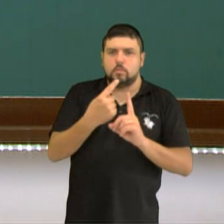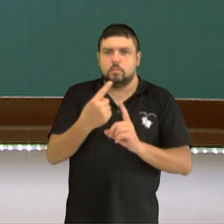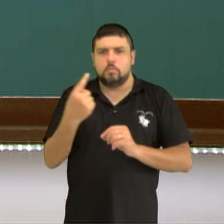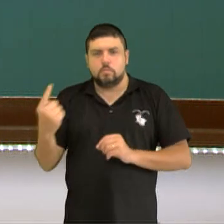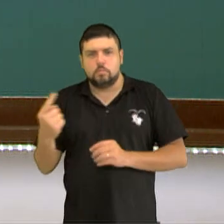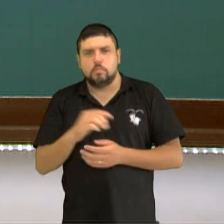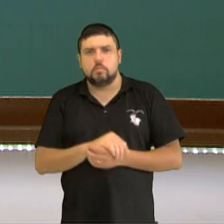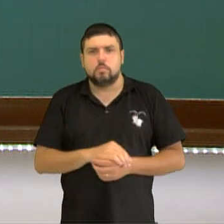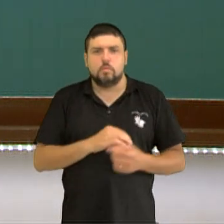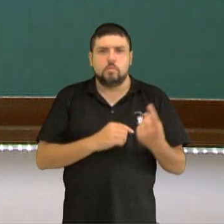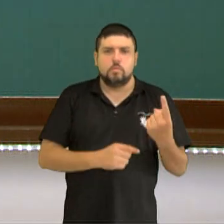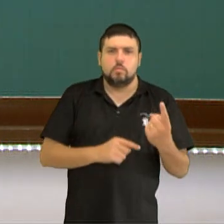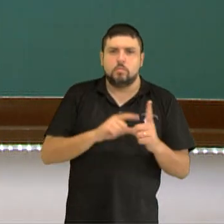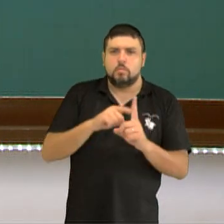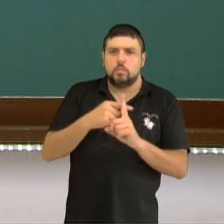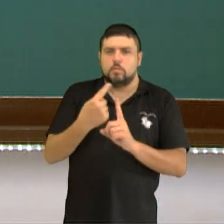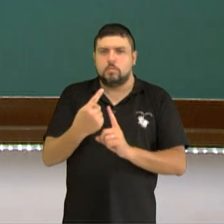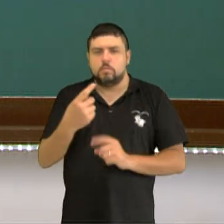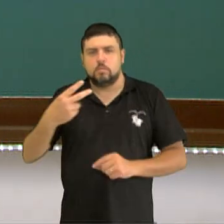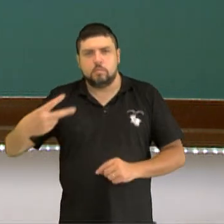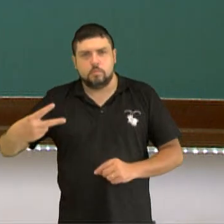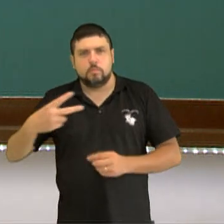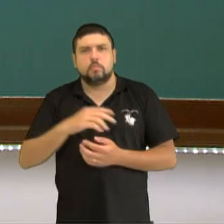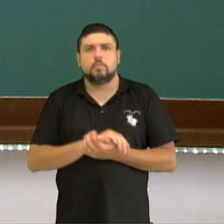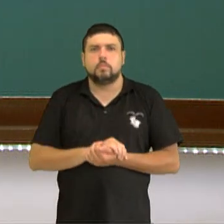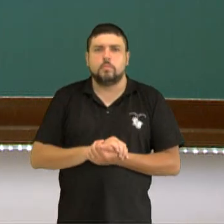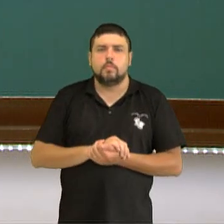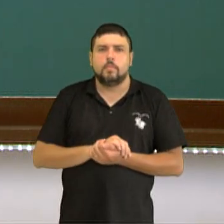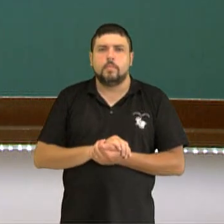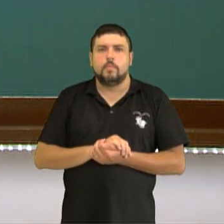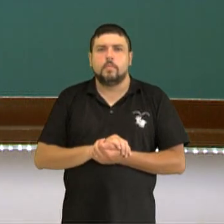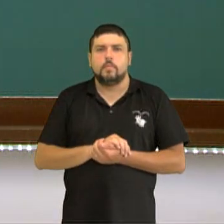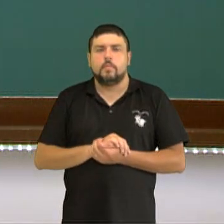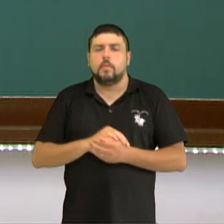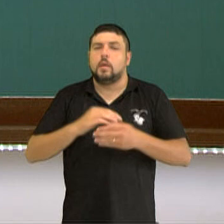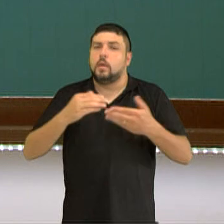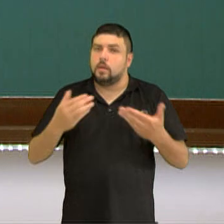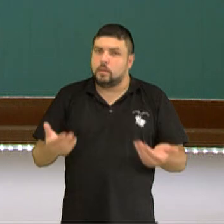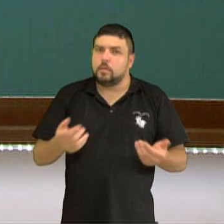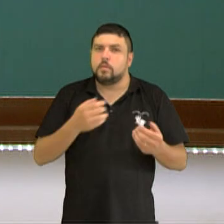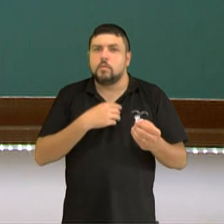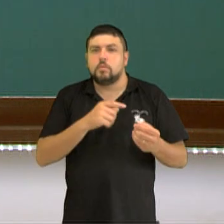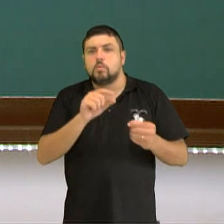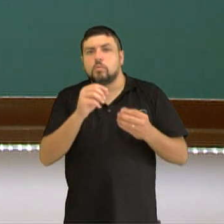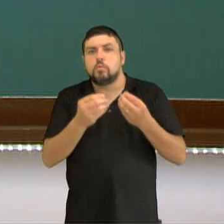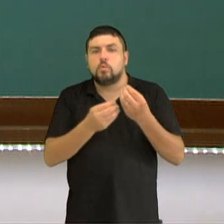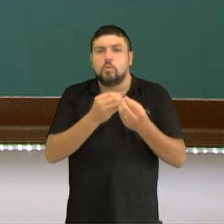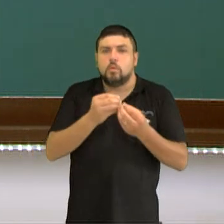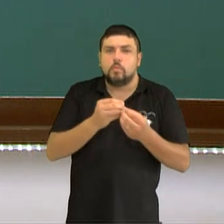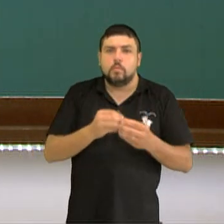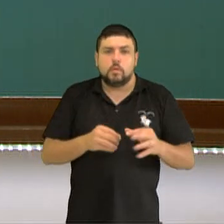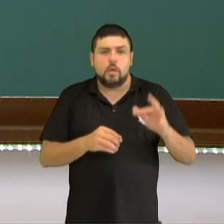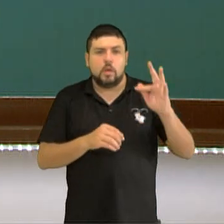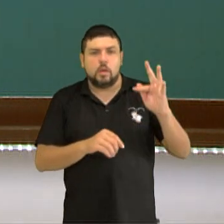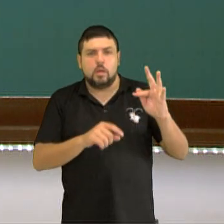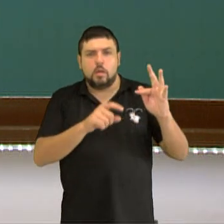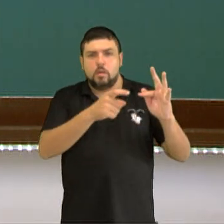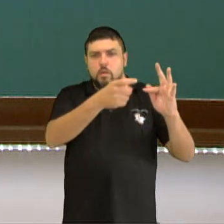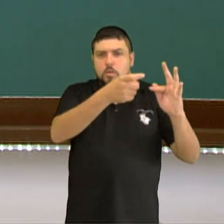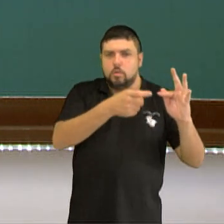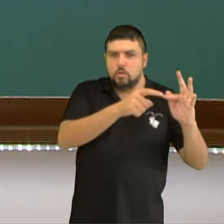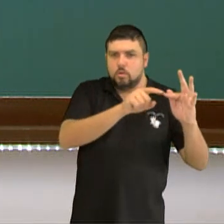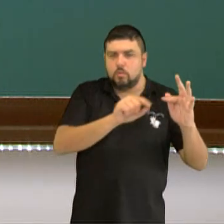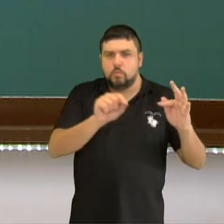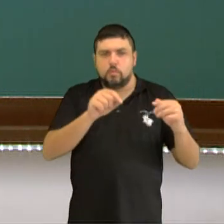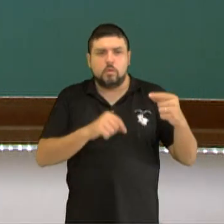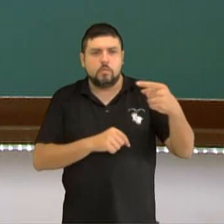1 mais 1, 2. Então, este é o comportamento da função f com os valores